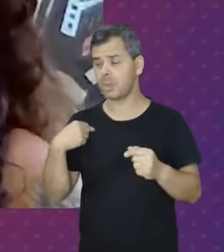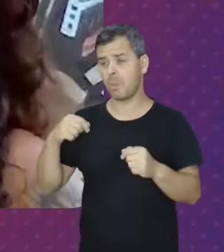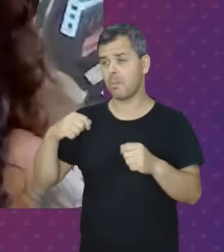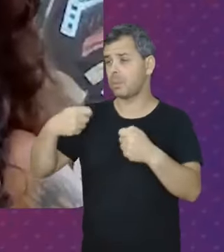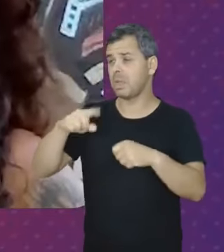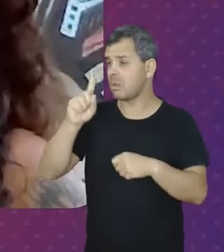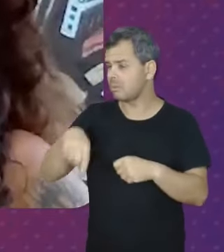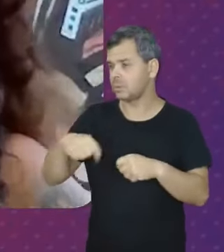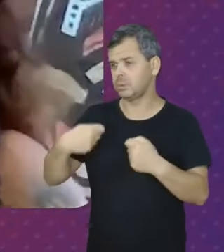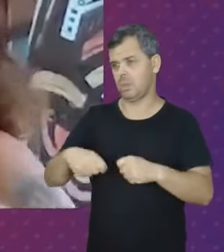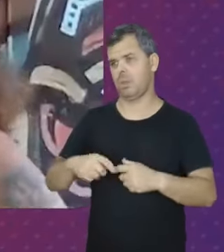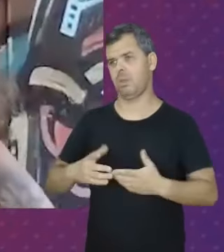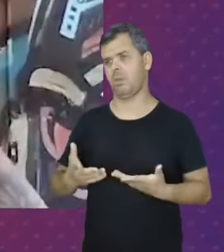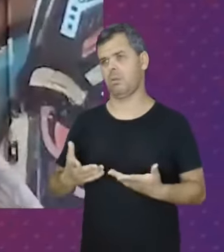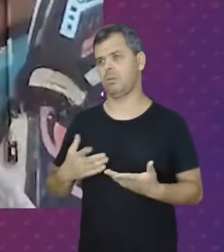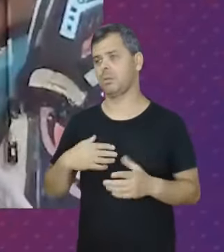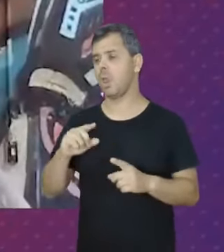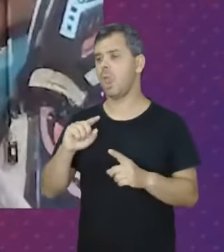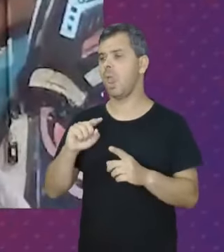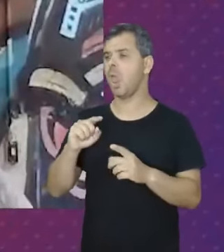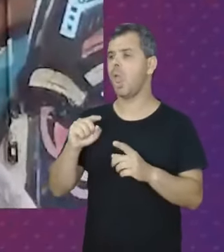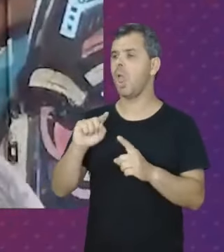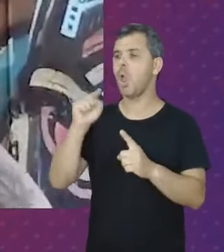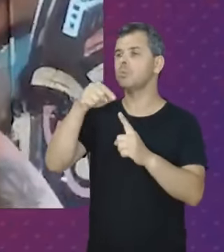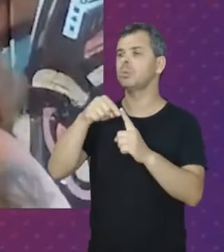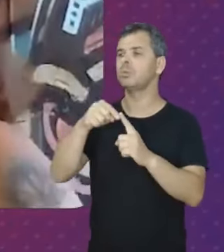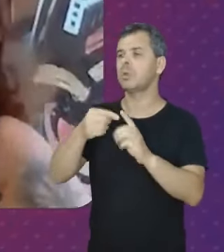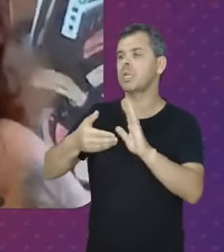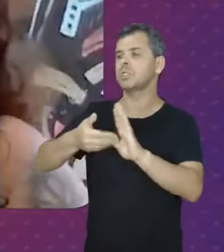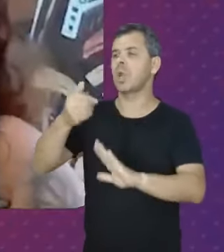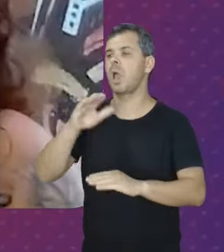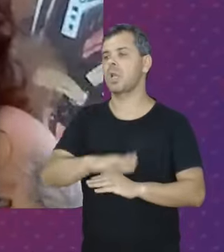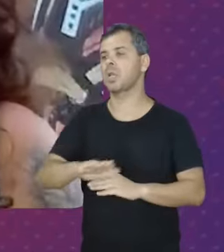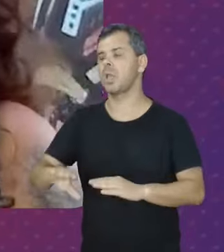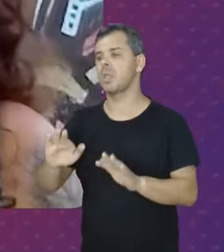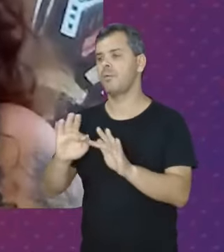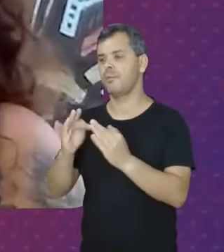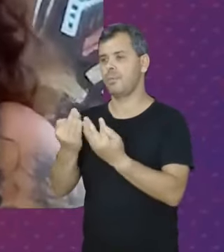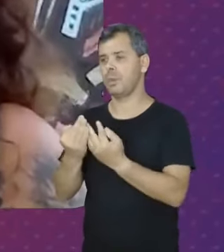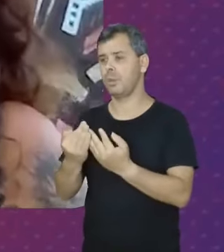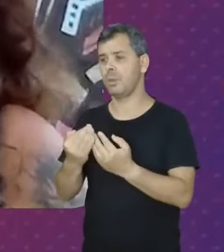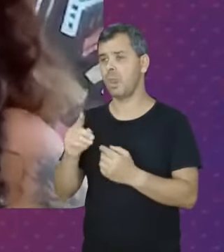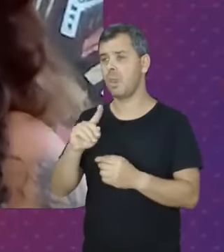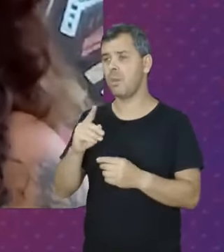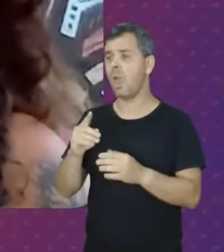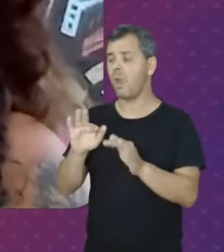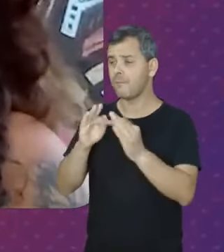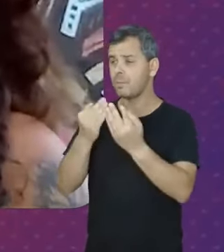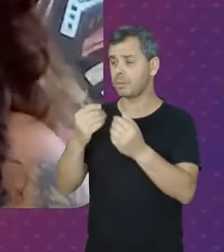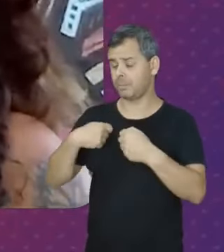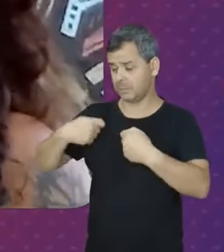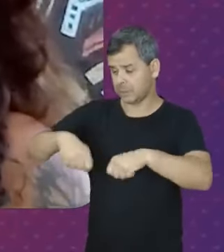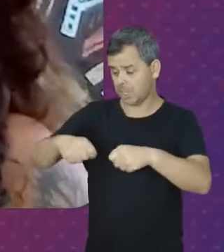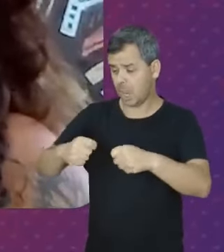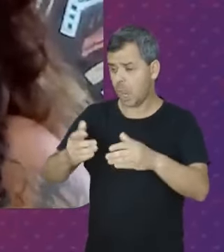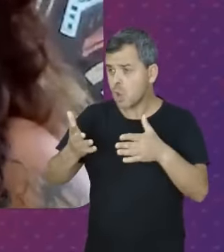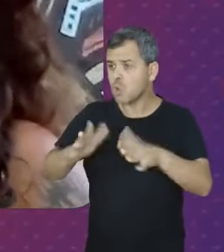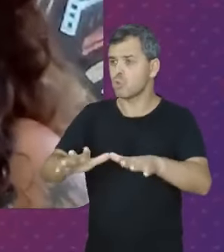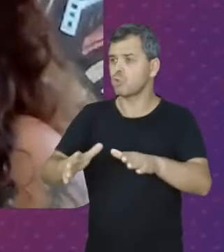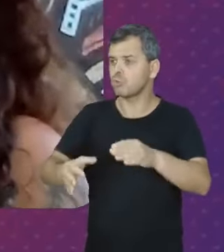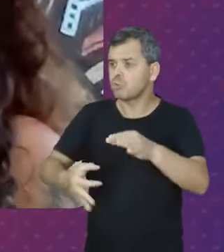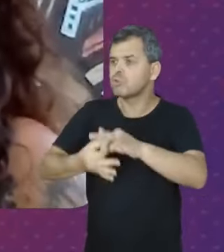ser. Não deve ser motivo para a retirada da família a questão da pobreza. A família tem que ser incluída nos programas sociais do